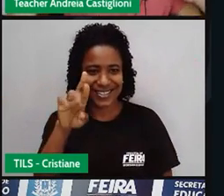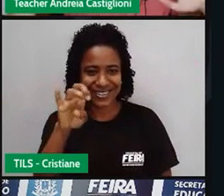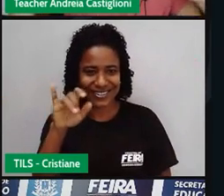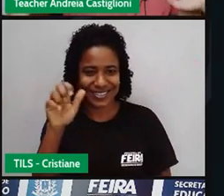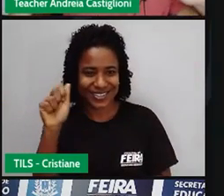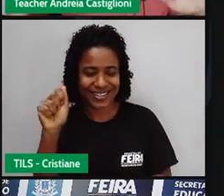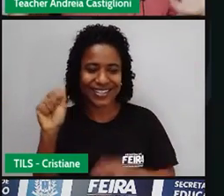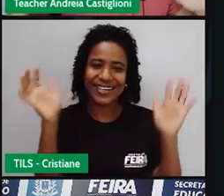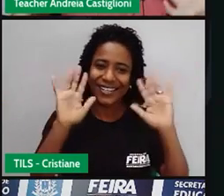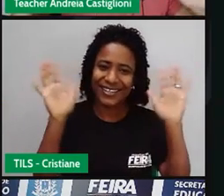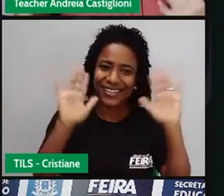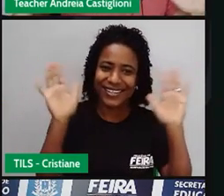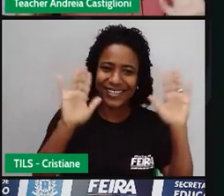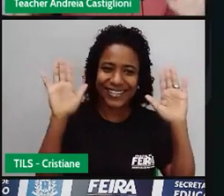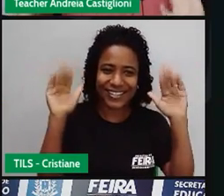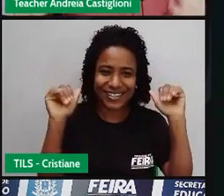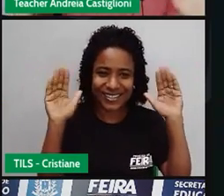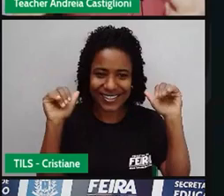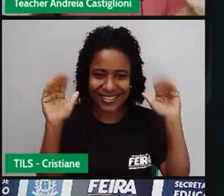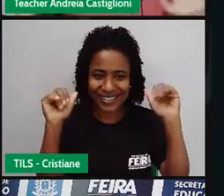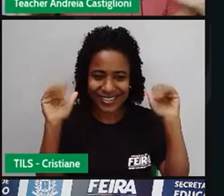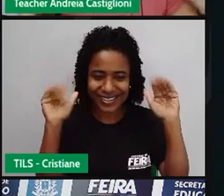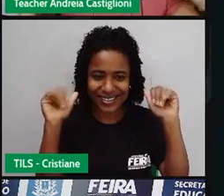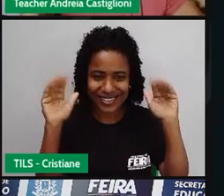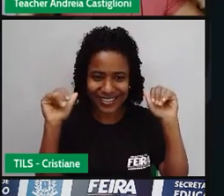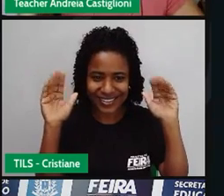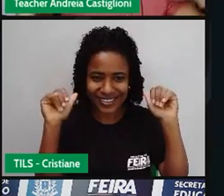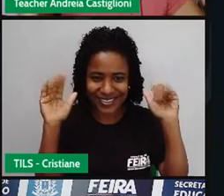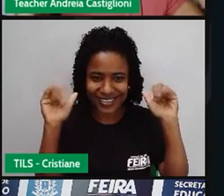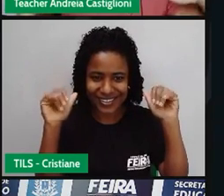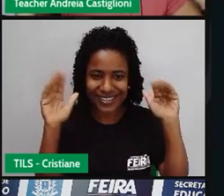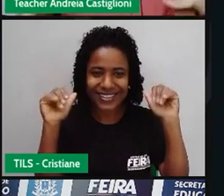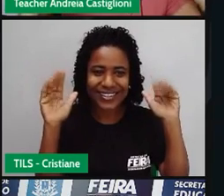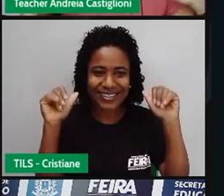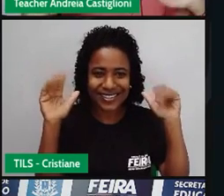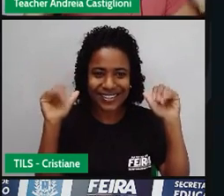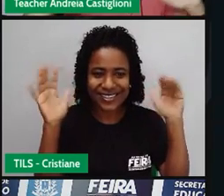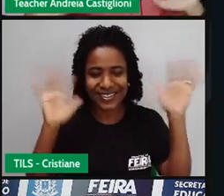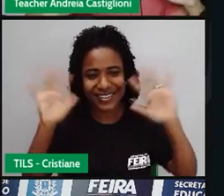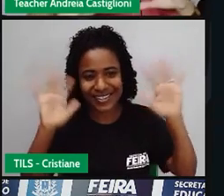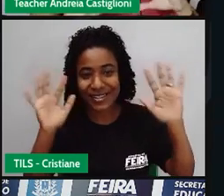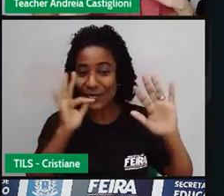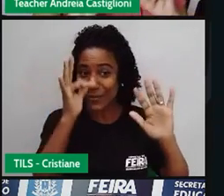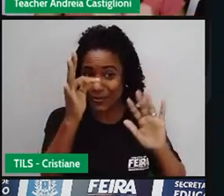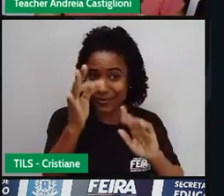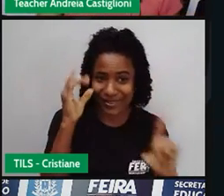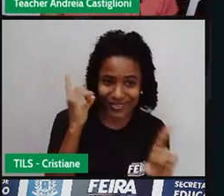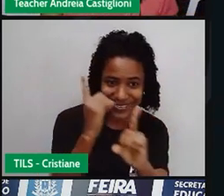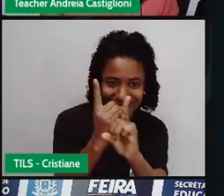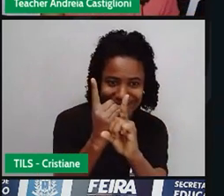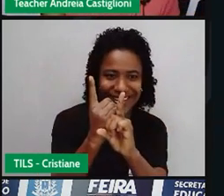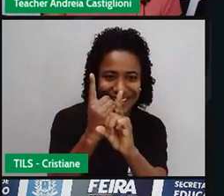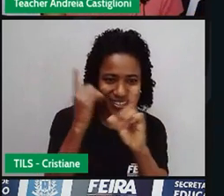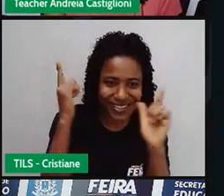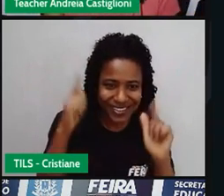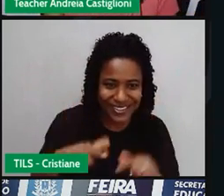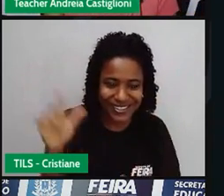Bye bye tchau tchau e vocês em breve tempo